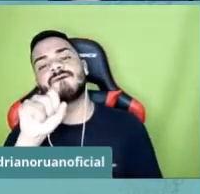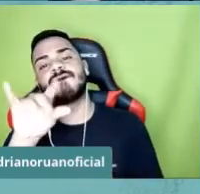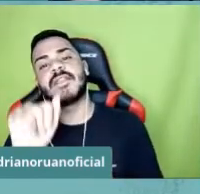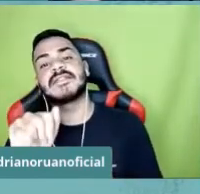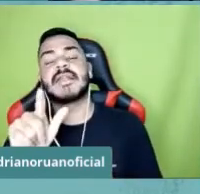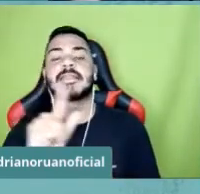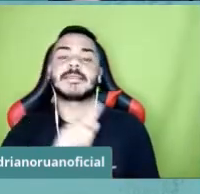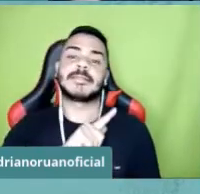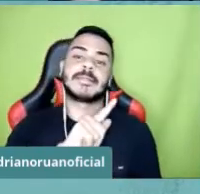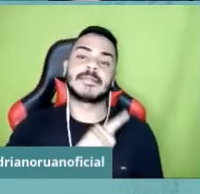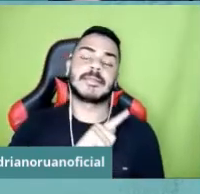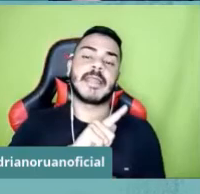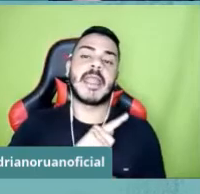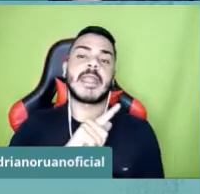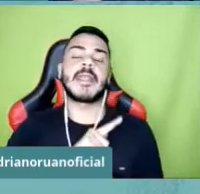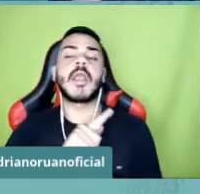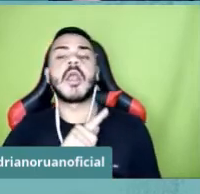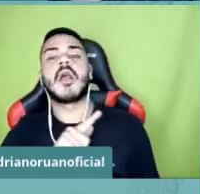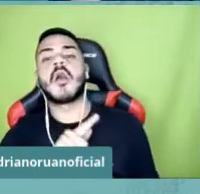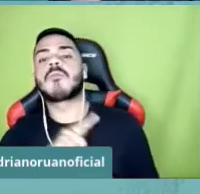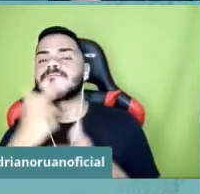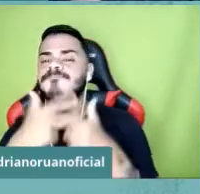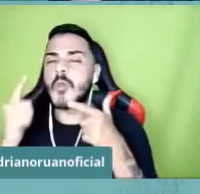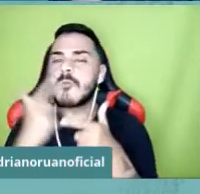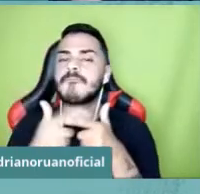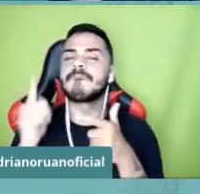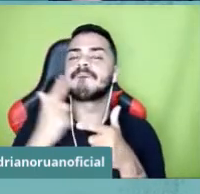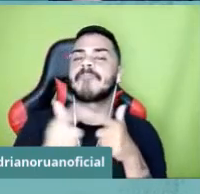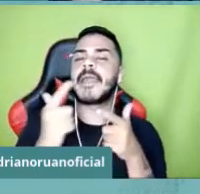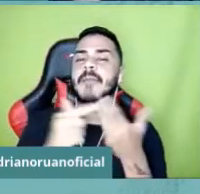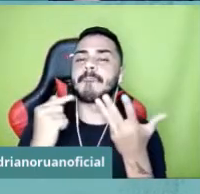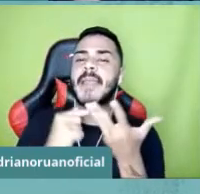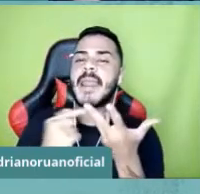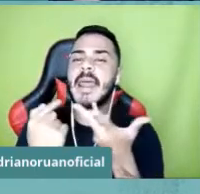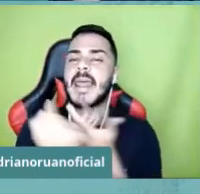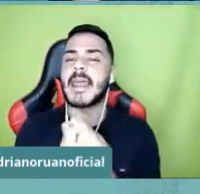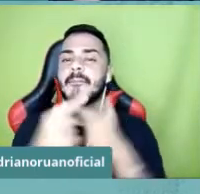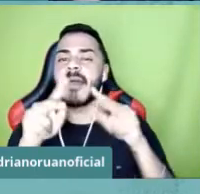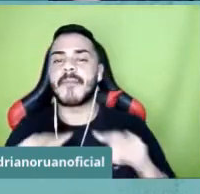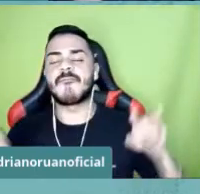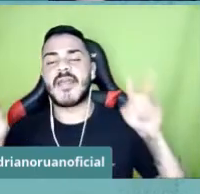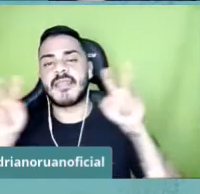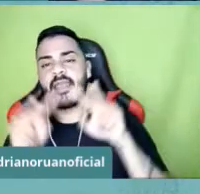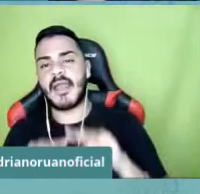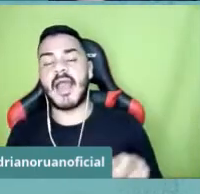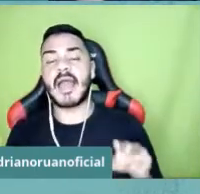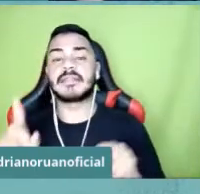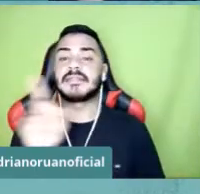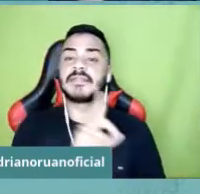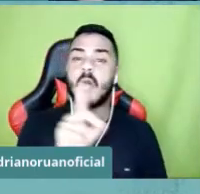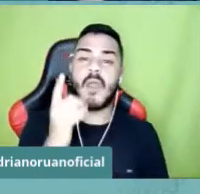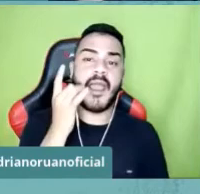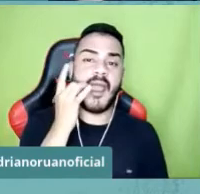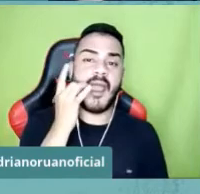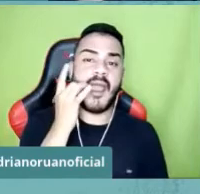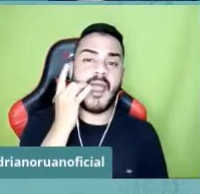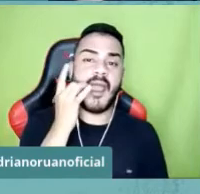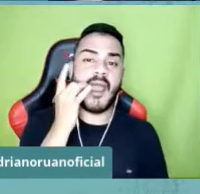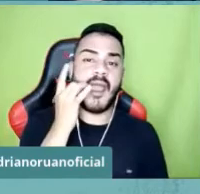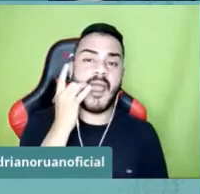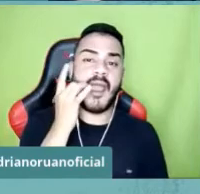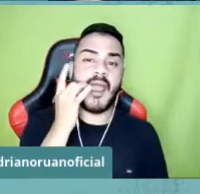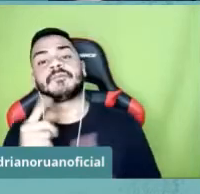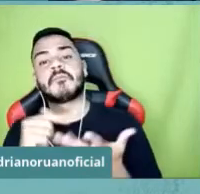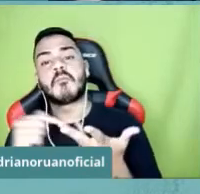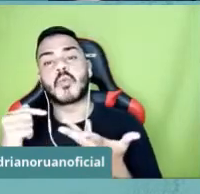um abacaxi na mão para descascar, é muita coisa para ser avaliada, não dá para, muitas vezes,